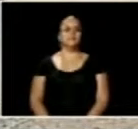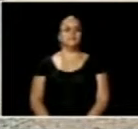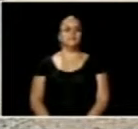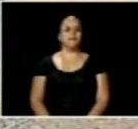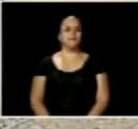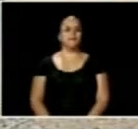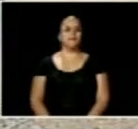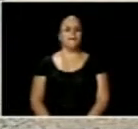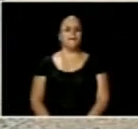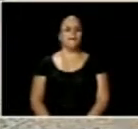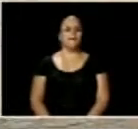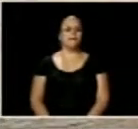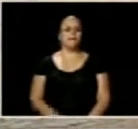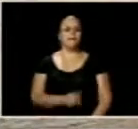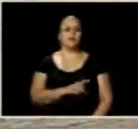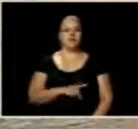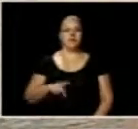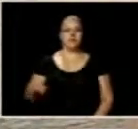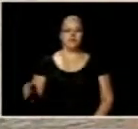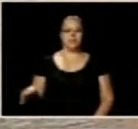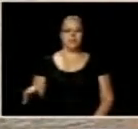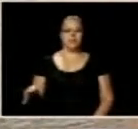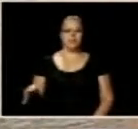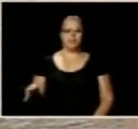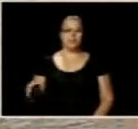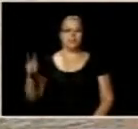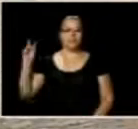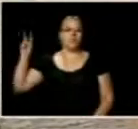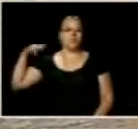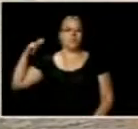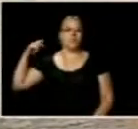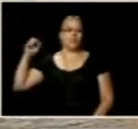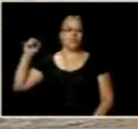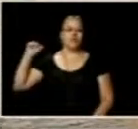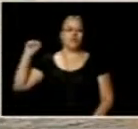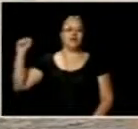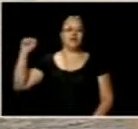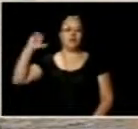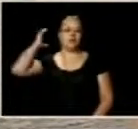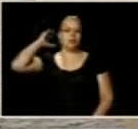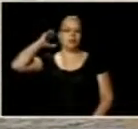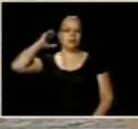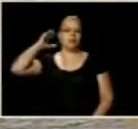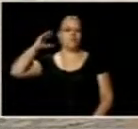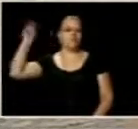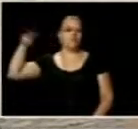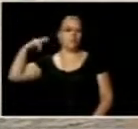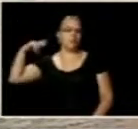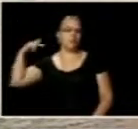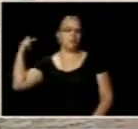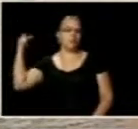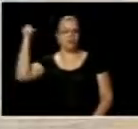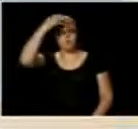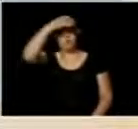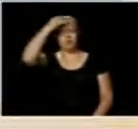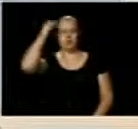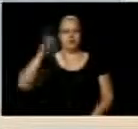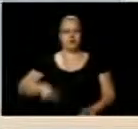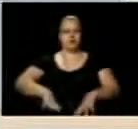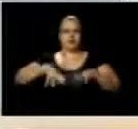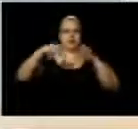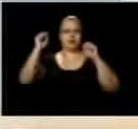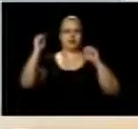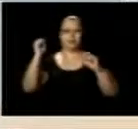Senhor presidente, em exercício, primeiro vice-presidente dessa casa, vereador Alexandre Vilela, nobres pares, munícipes aqui presentes.